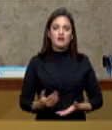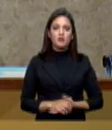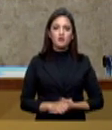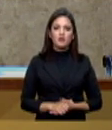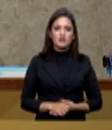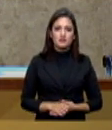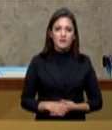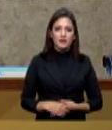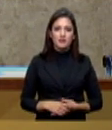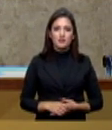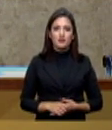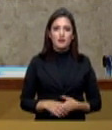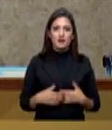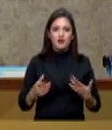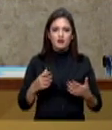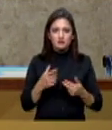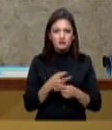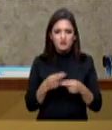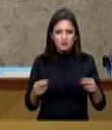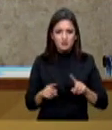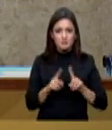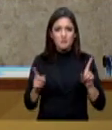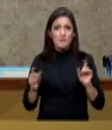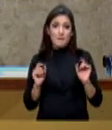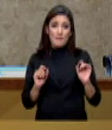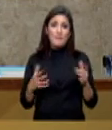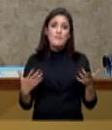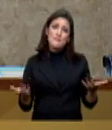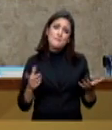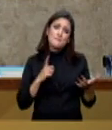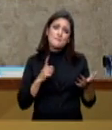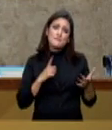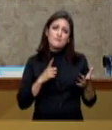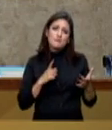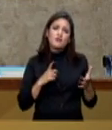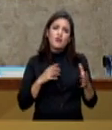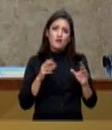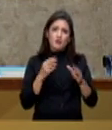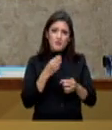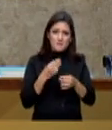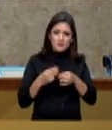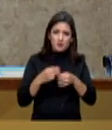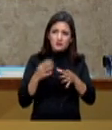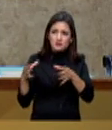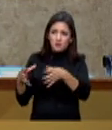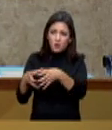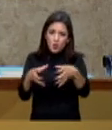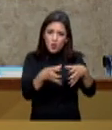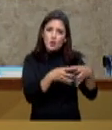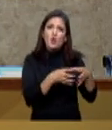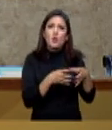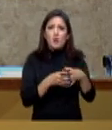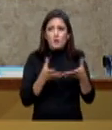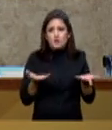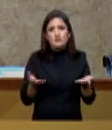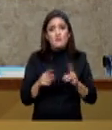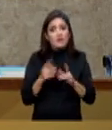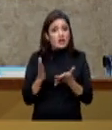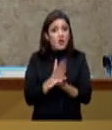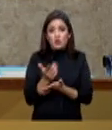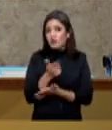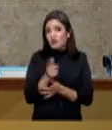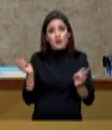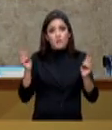beneficiárias de contrato de programa São procriar de blocos de municípios pelas da Vivo que não tem